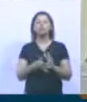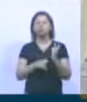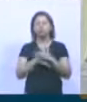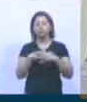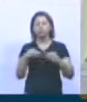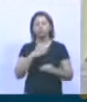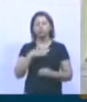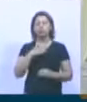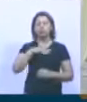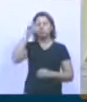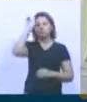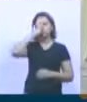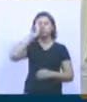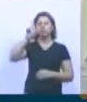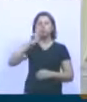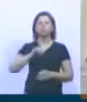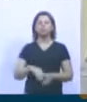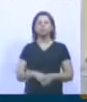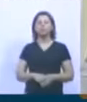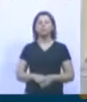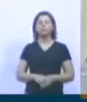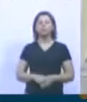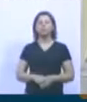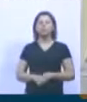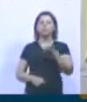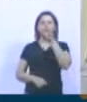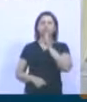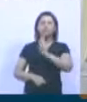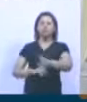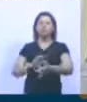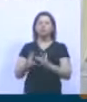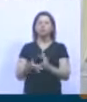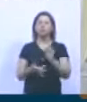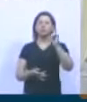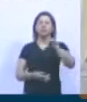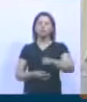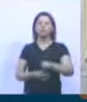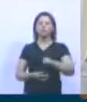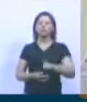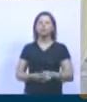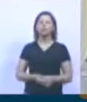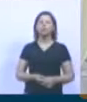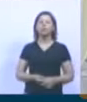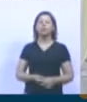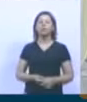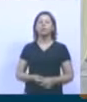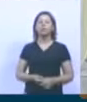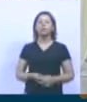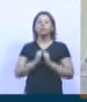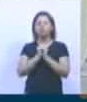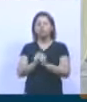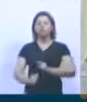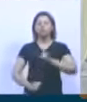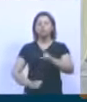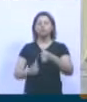cura-me, Senhor. E a resposta do Senhor é esta: contigo